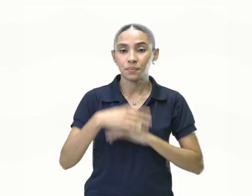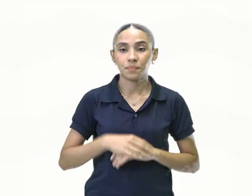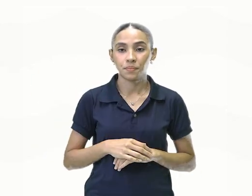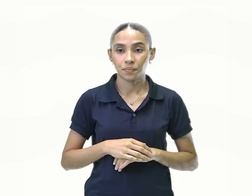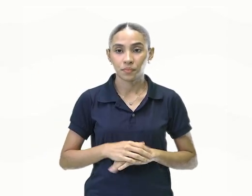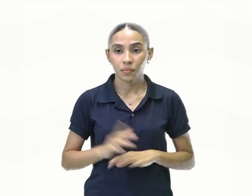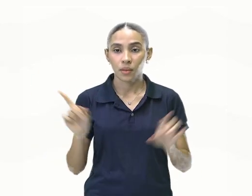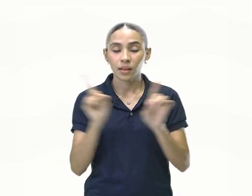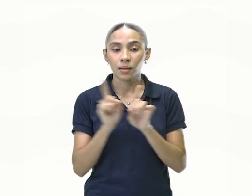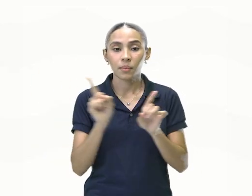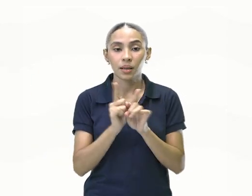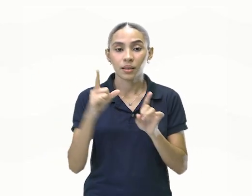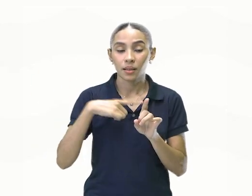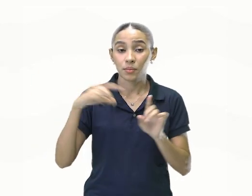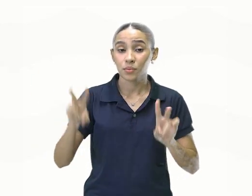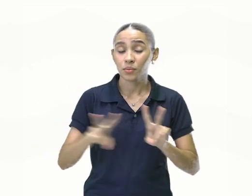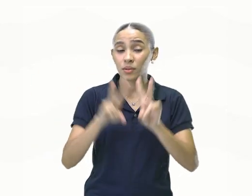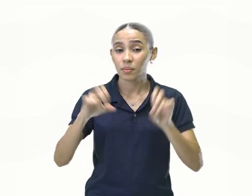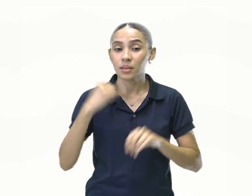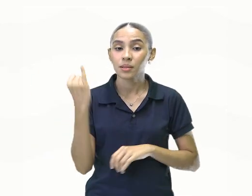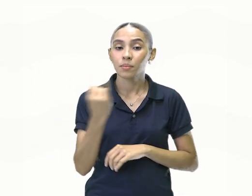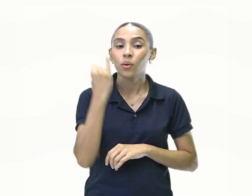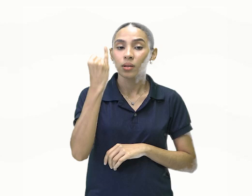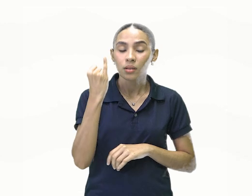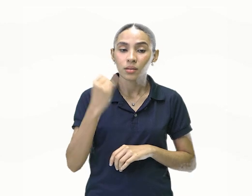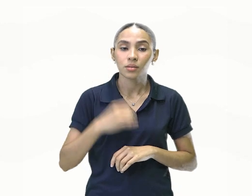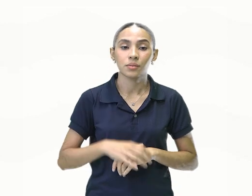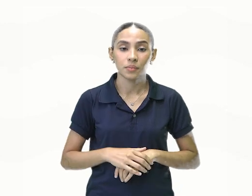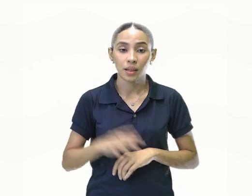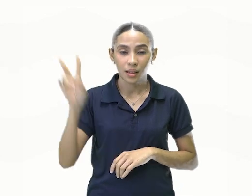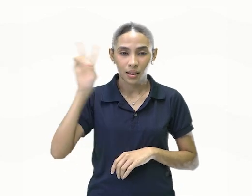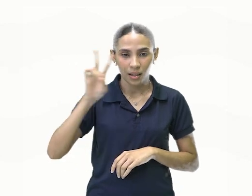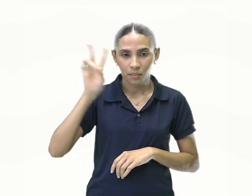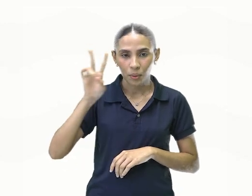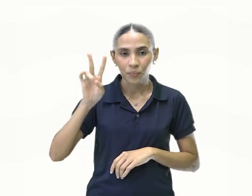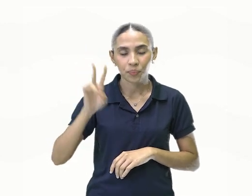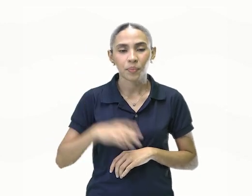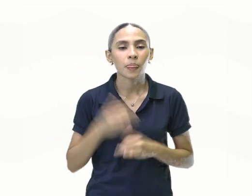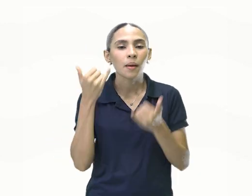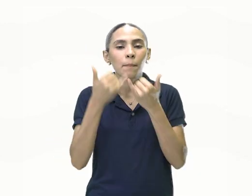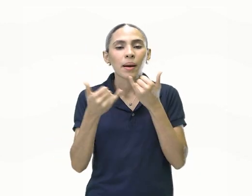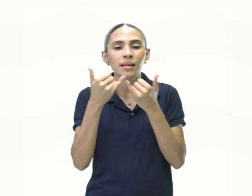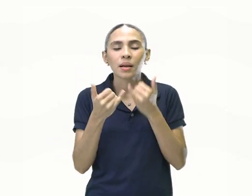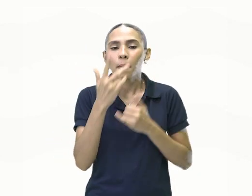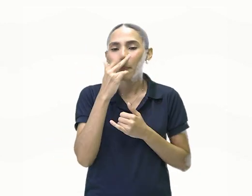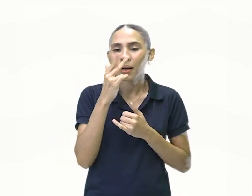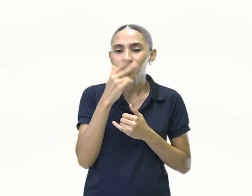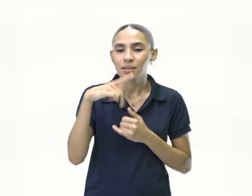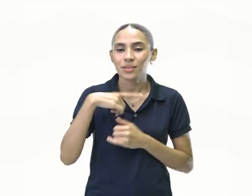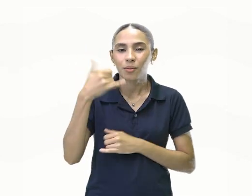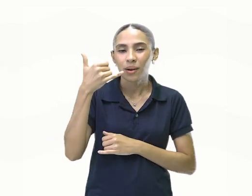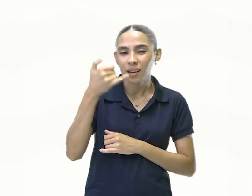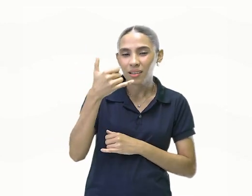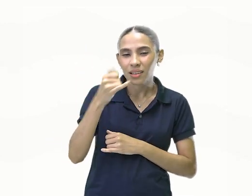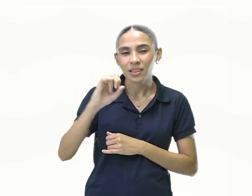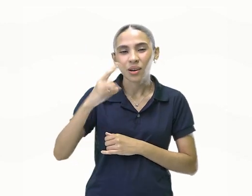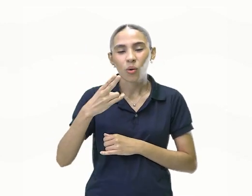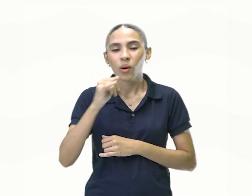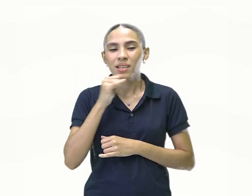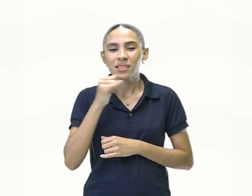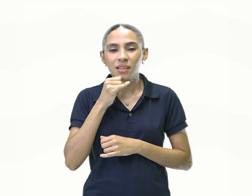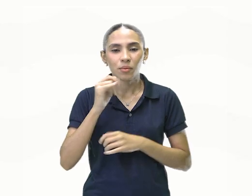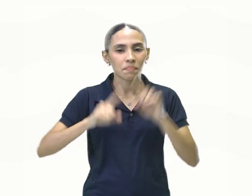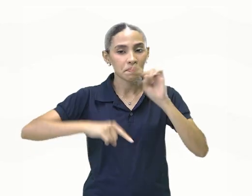óptica. Temos também um assunto muito importante aí. Lembram que parecia que eu tinha uma caneta ou